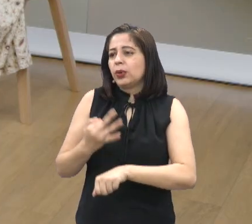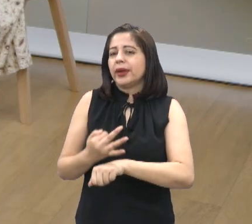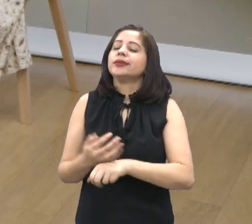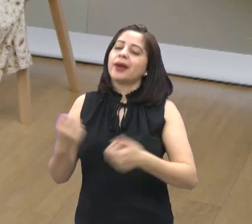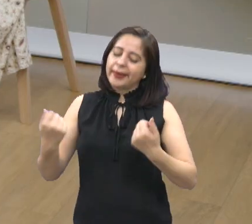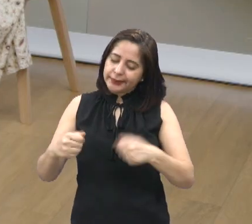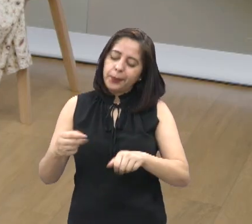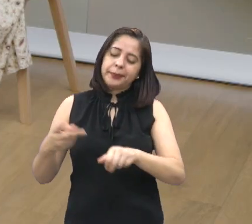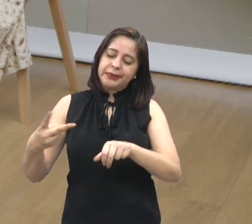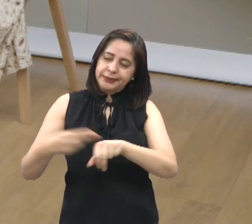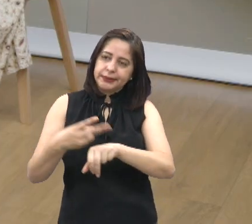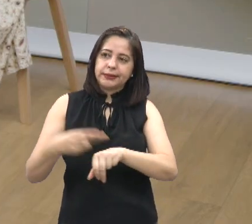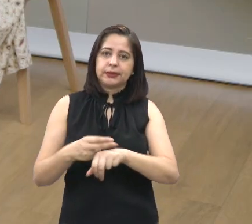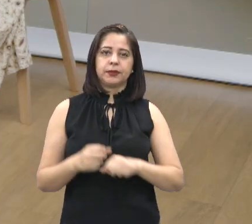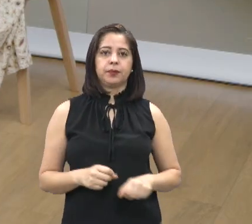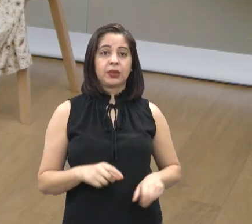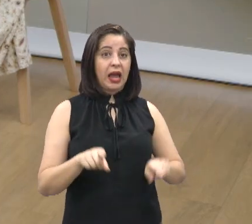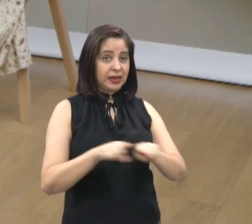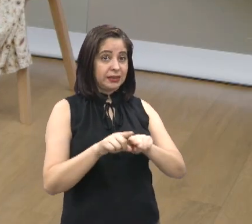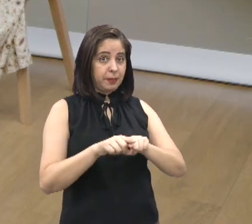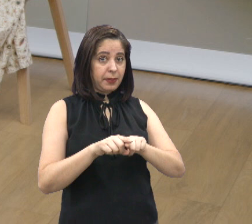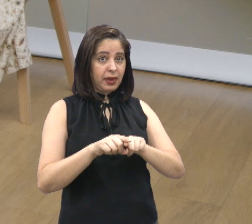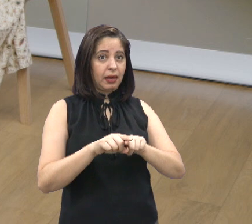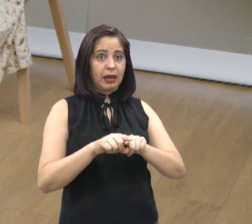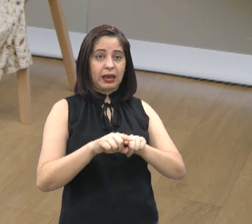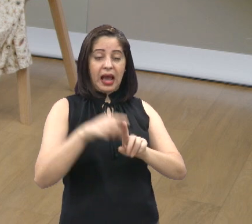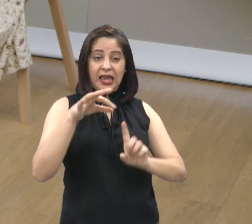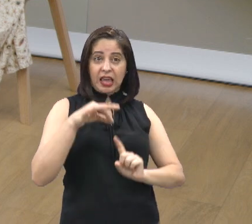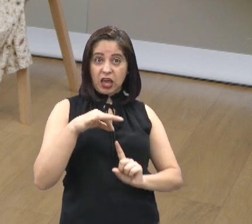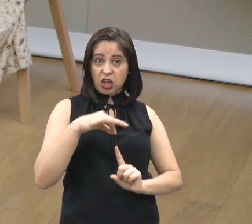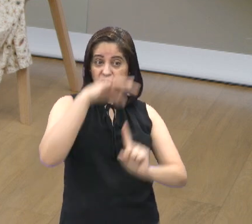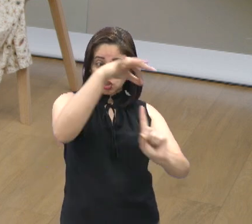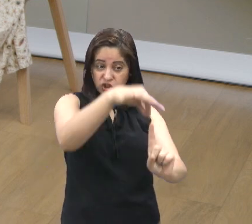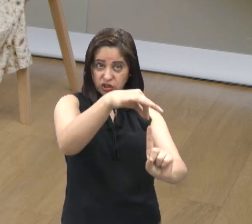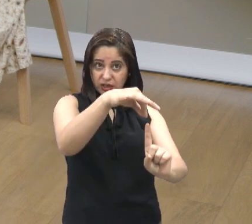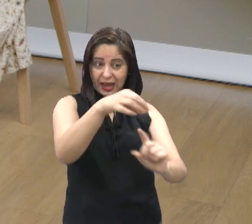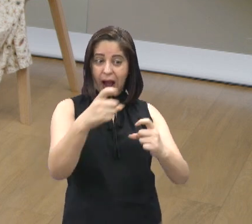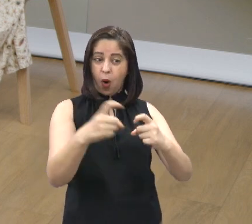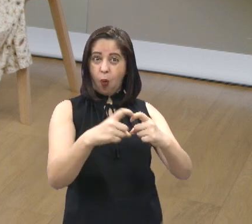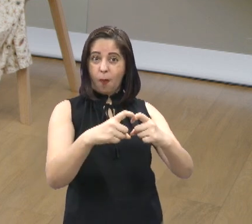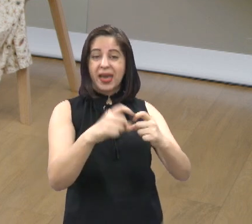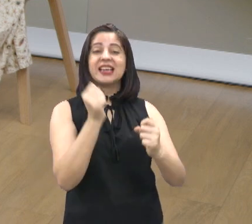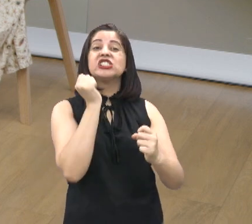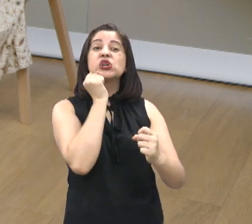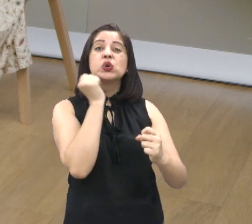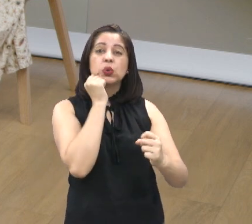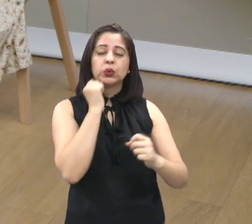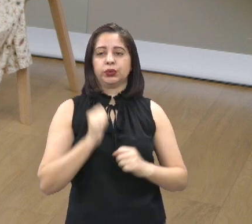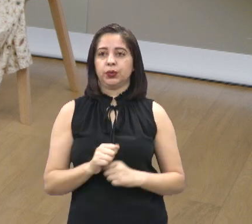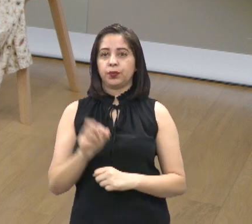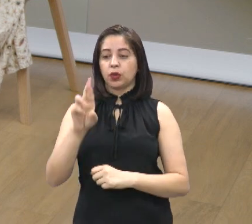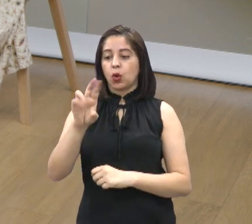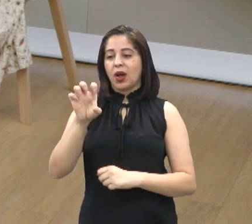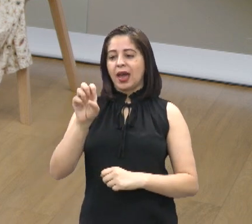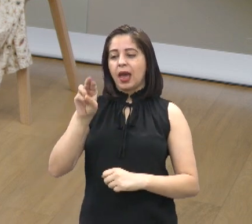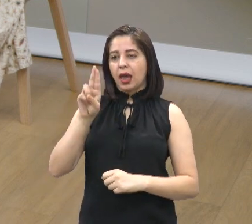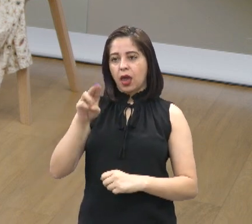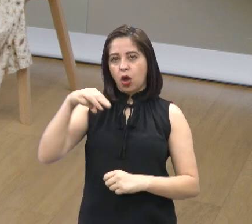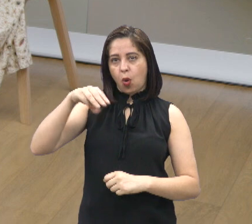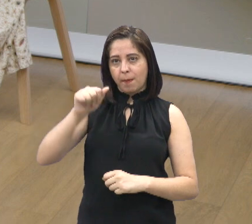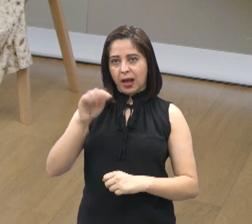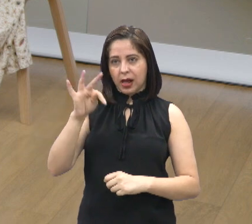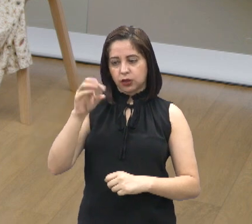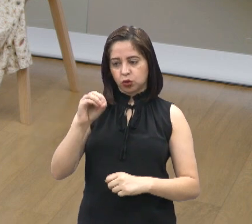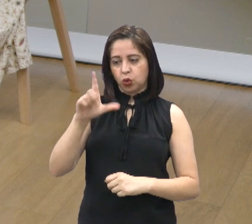vocês encaminham para o ortopedista? Exatamente, porque reumatologista, a nossa formação é clínica, então nós